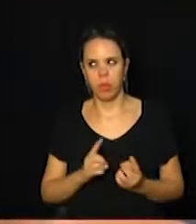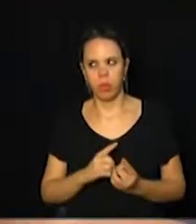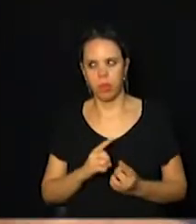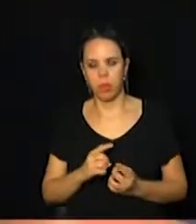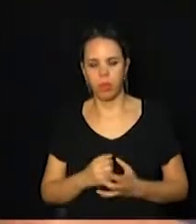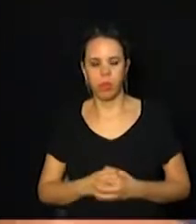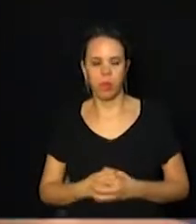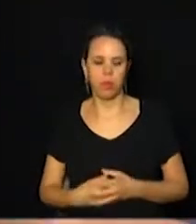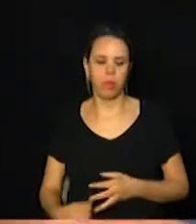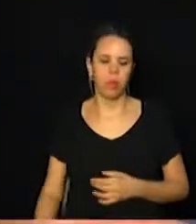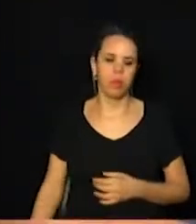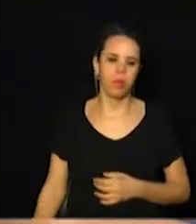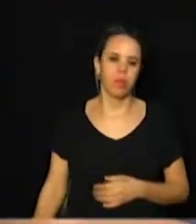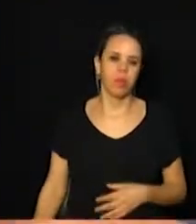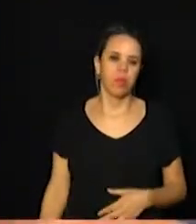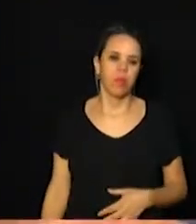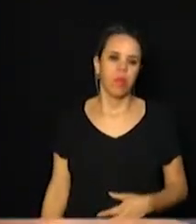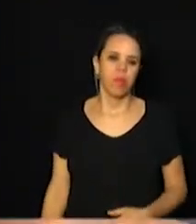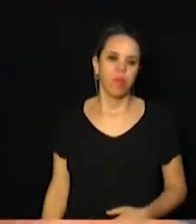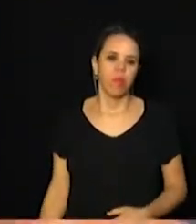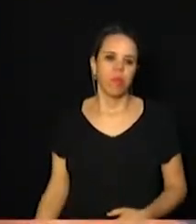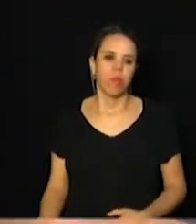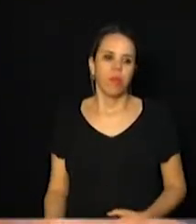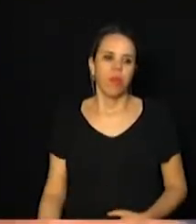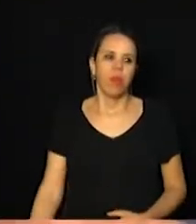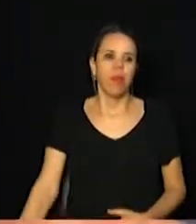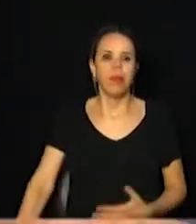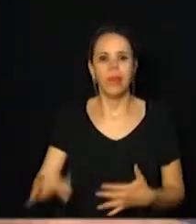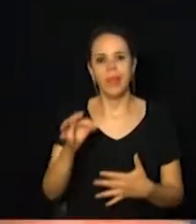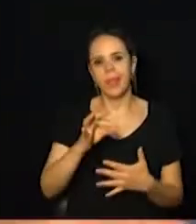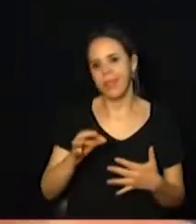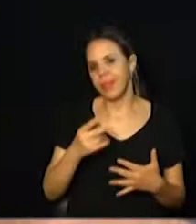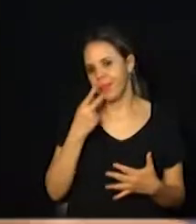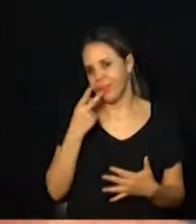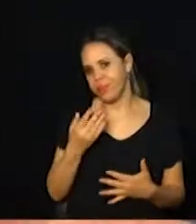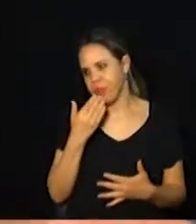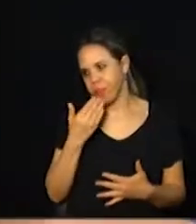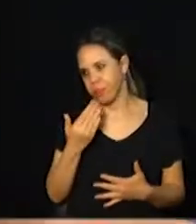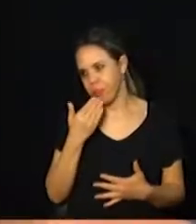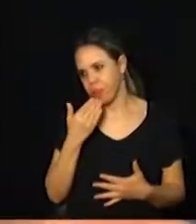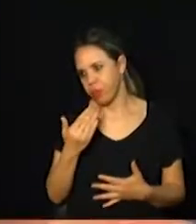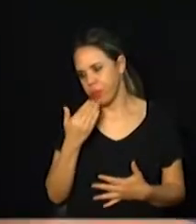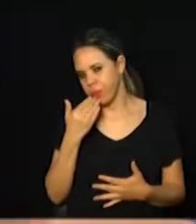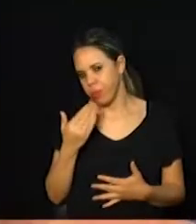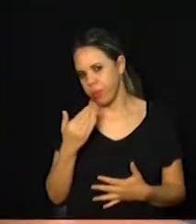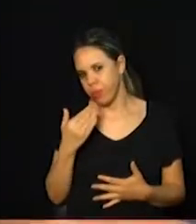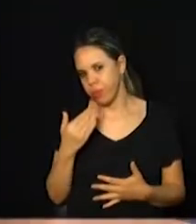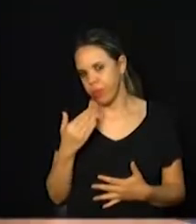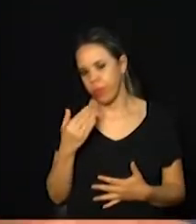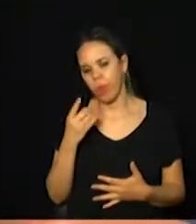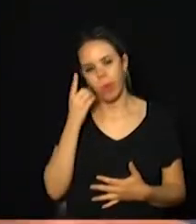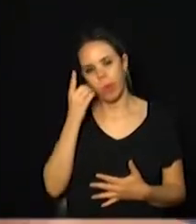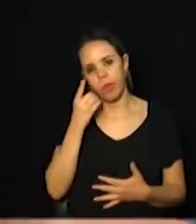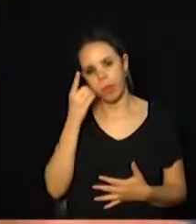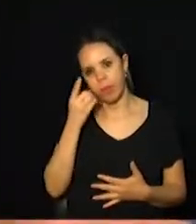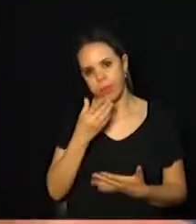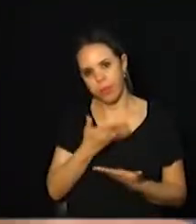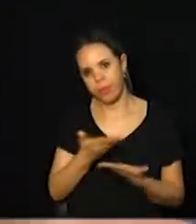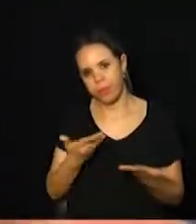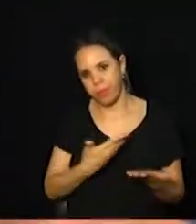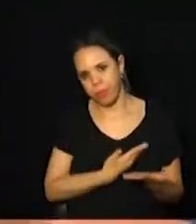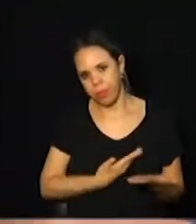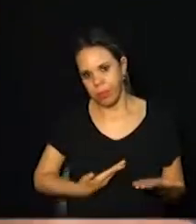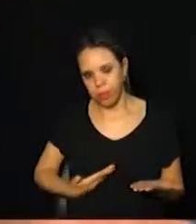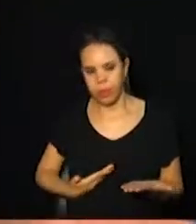população quer dizer essas coisas e nós pedimos para nossos parlamentares para as